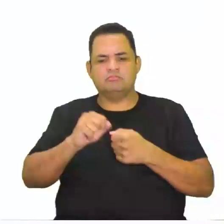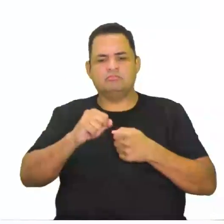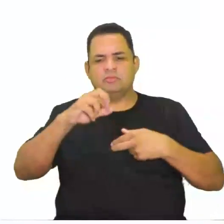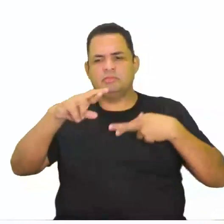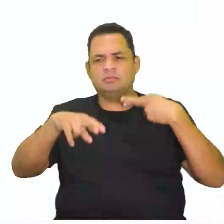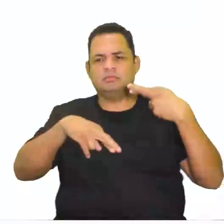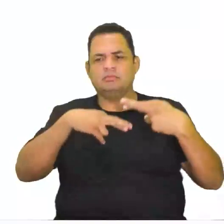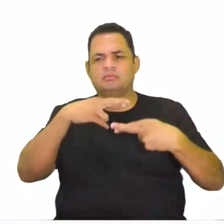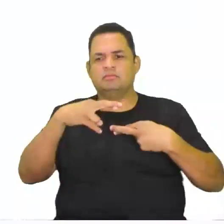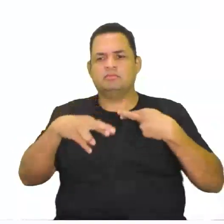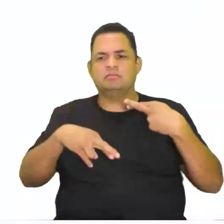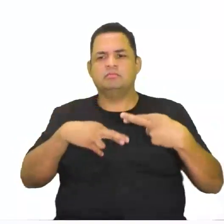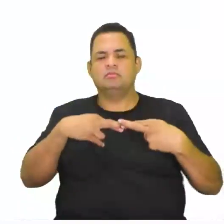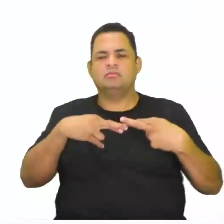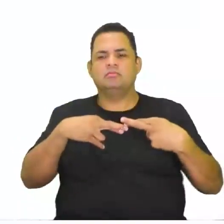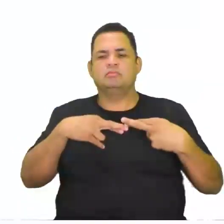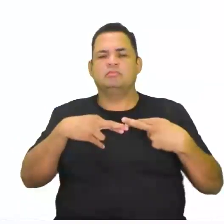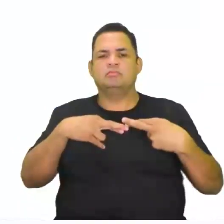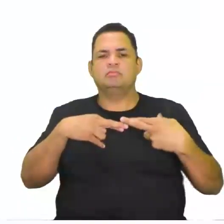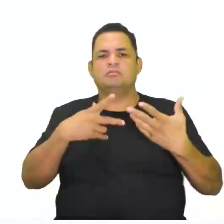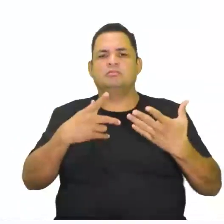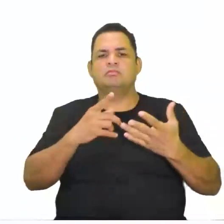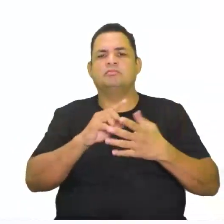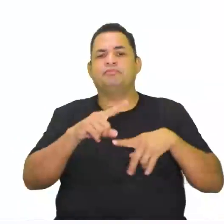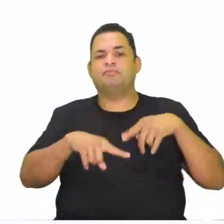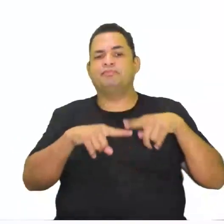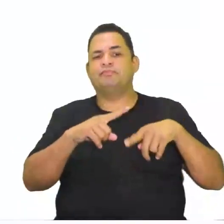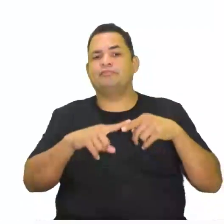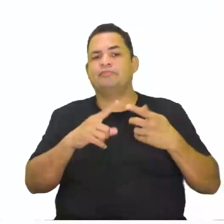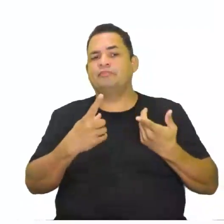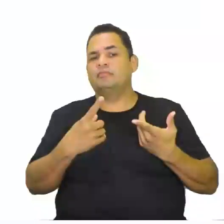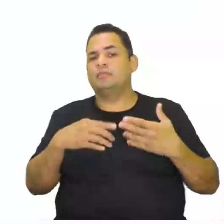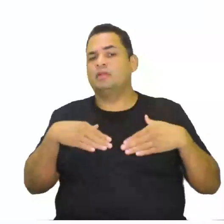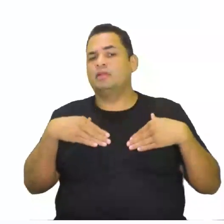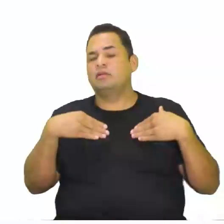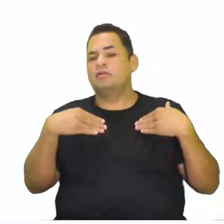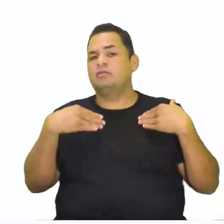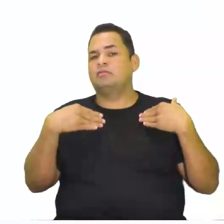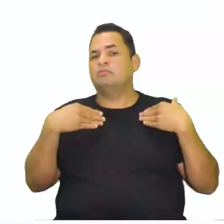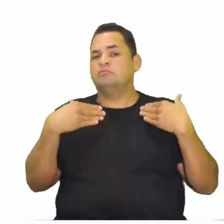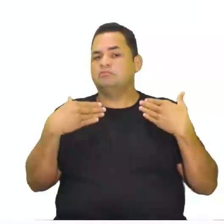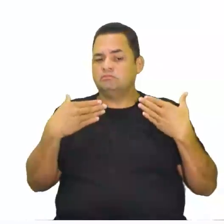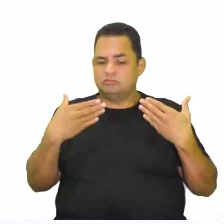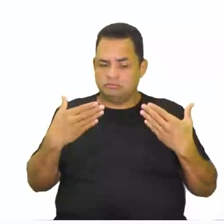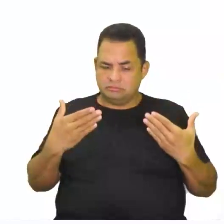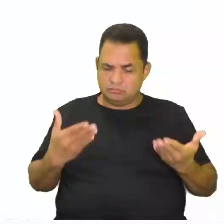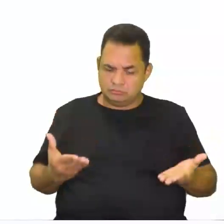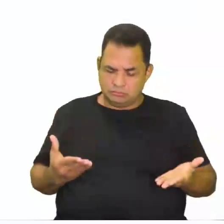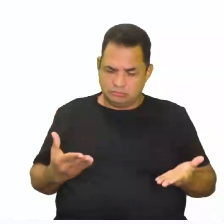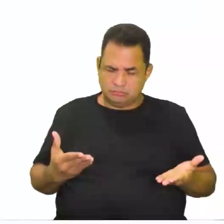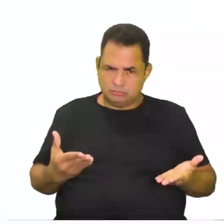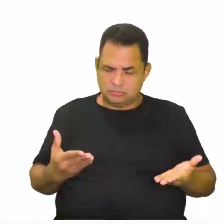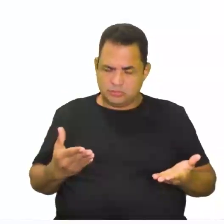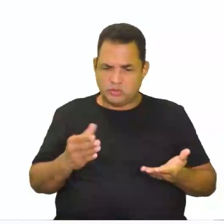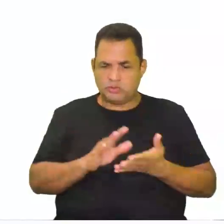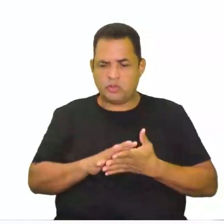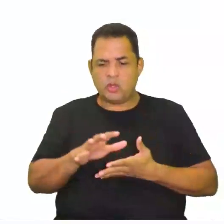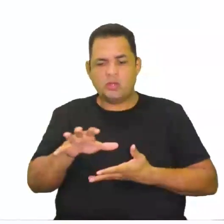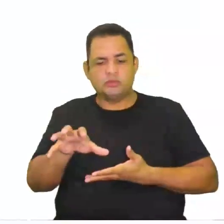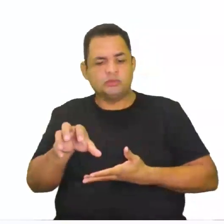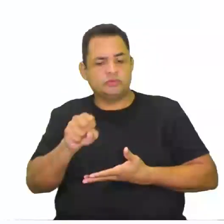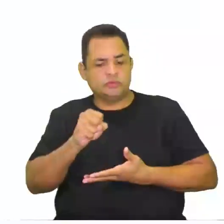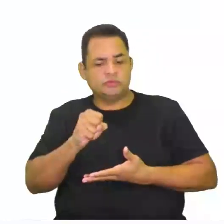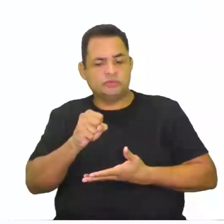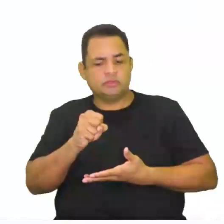reciclagem desse material. Ou ainda, nem sempre quando eu estou ali fazendo a retirada do meu